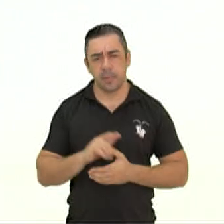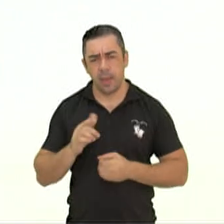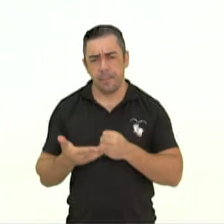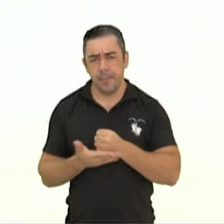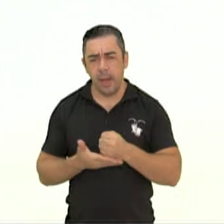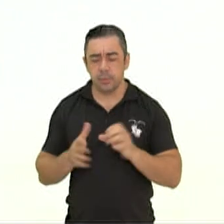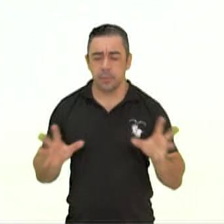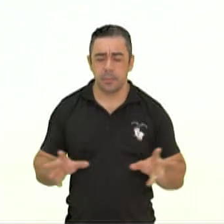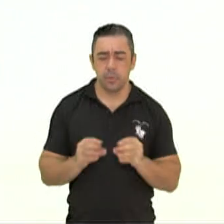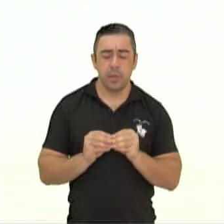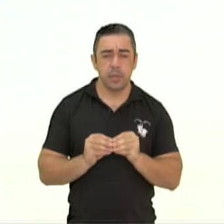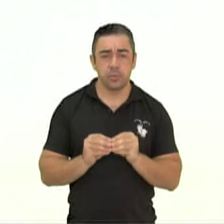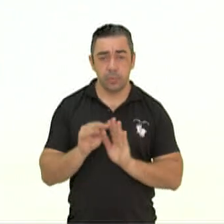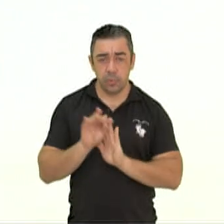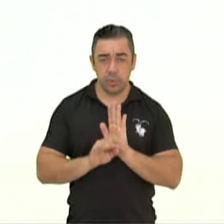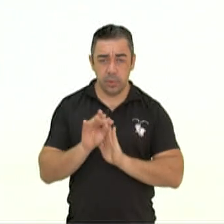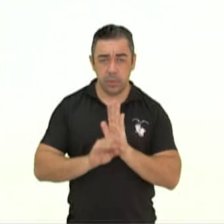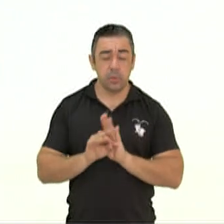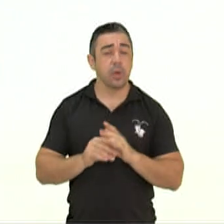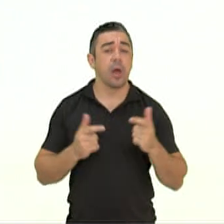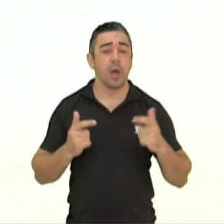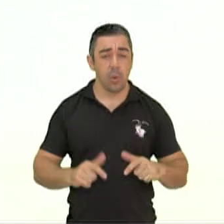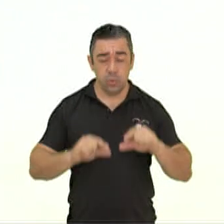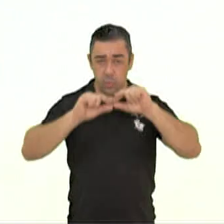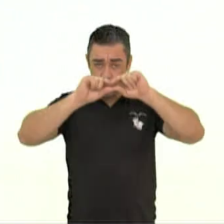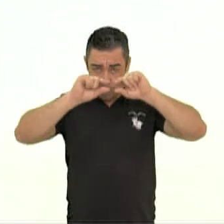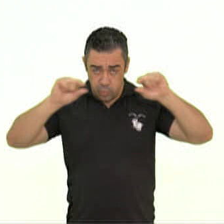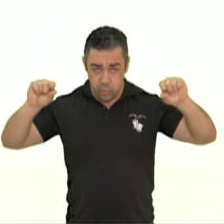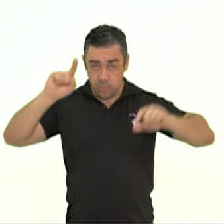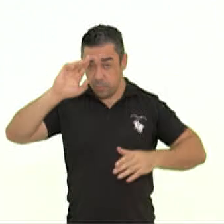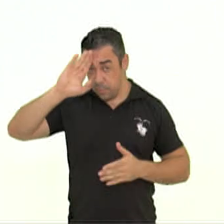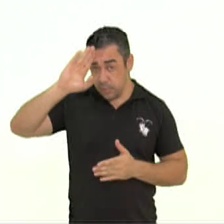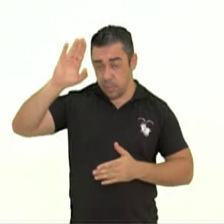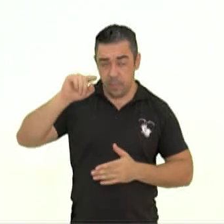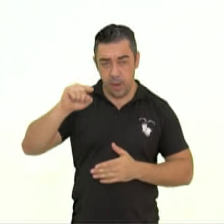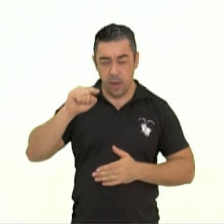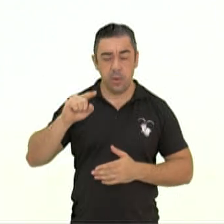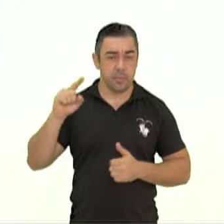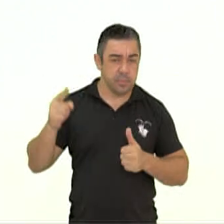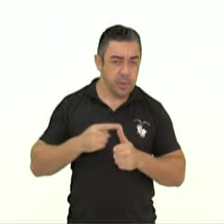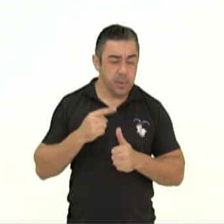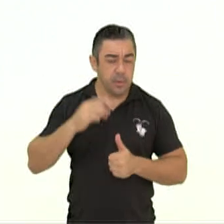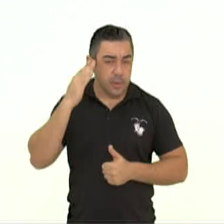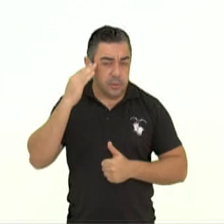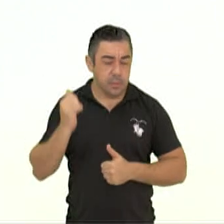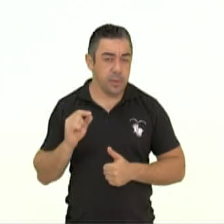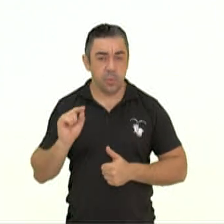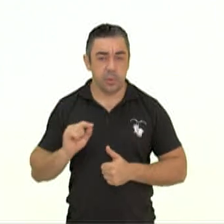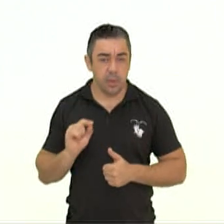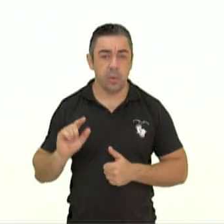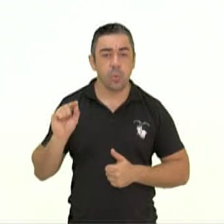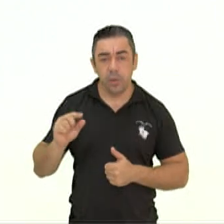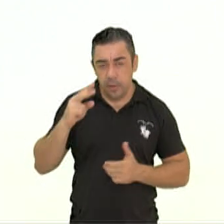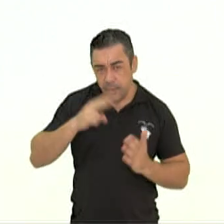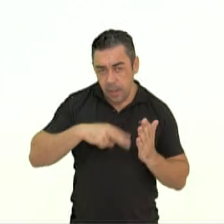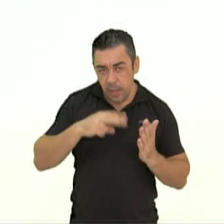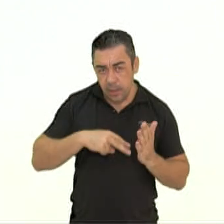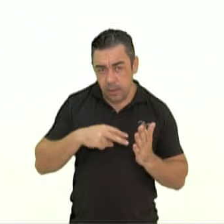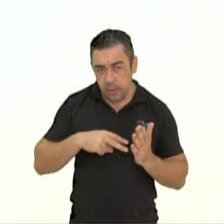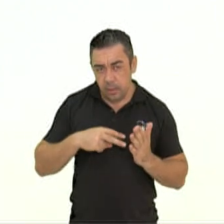basicamente um resumo do texto, colocado no seu primeiro parágrafo, situando o leitor sobre o que ele vai